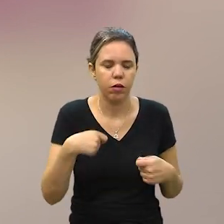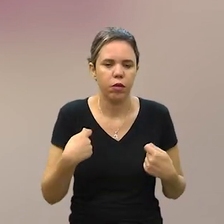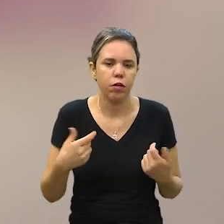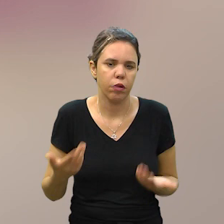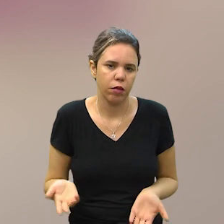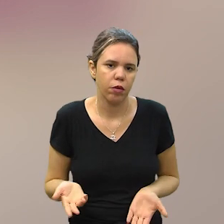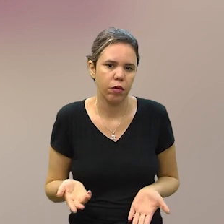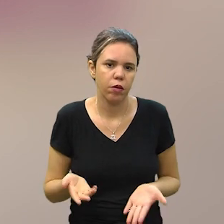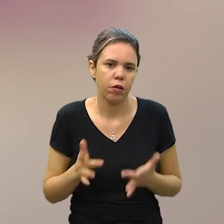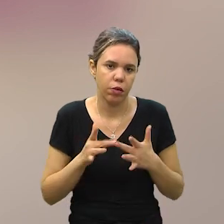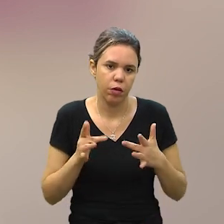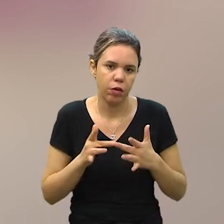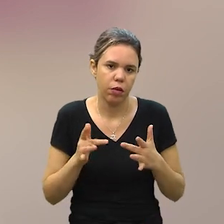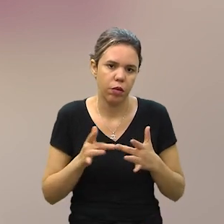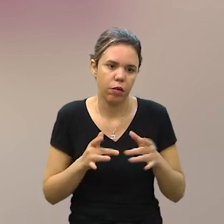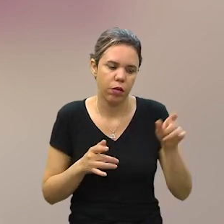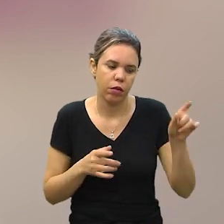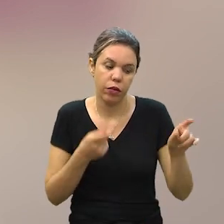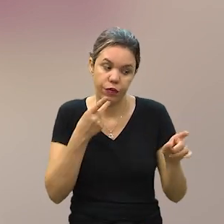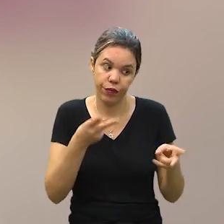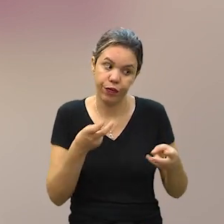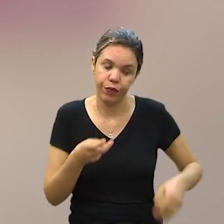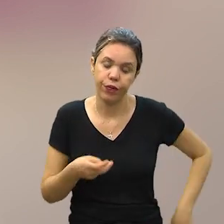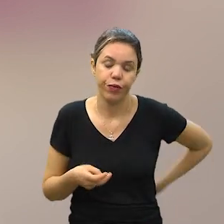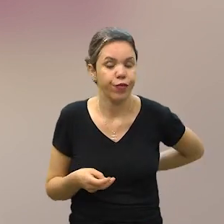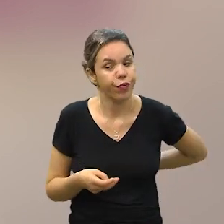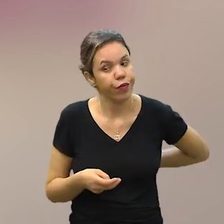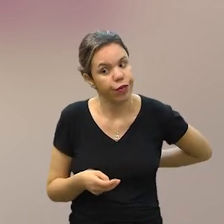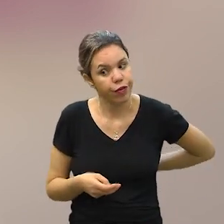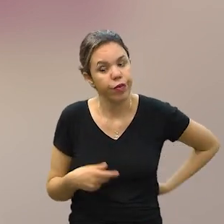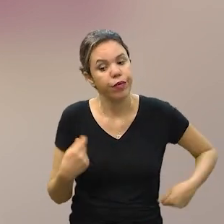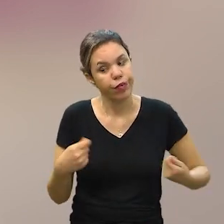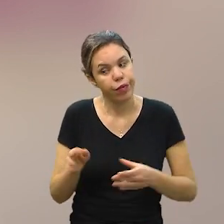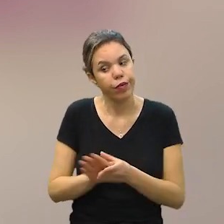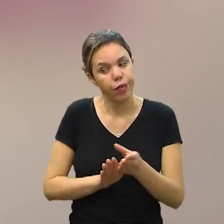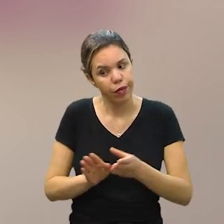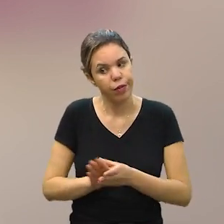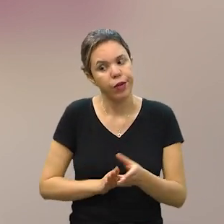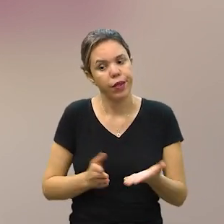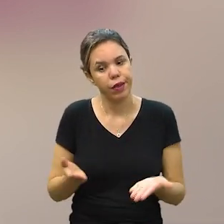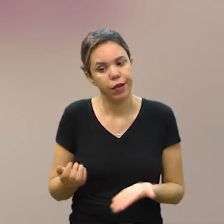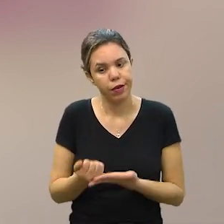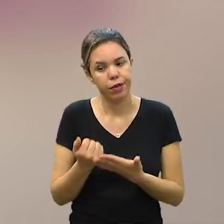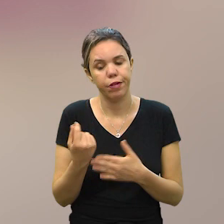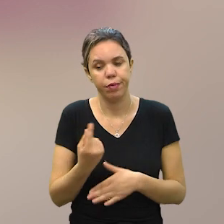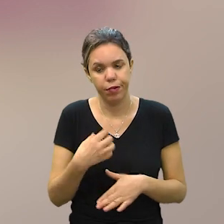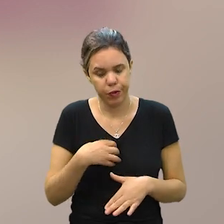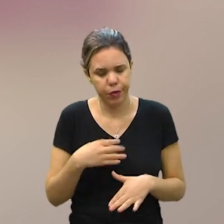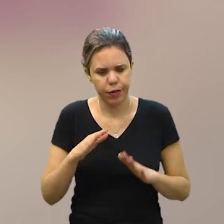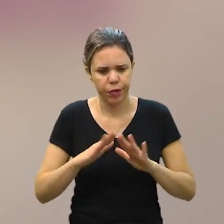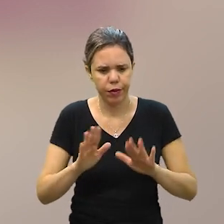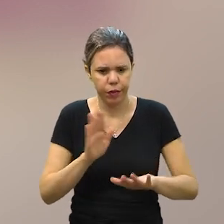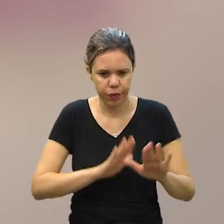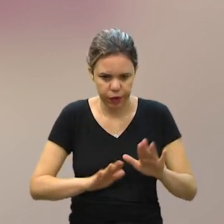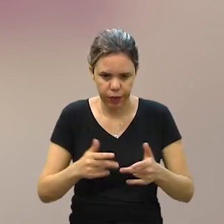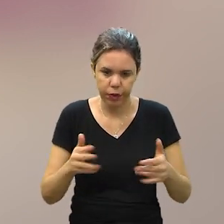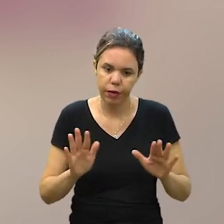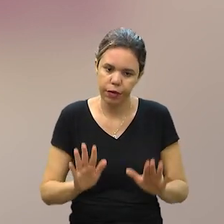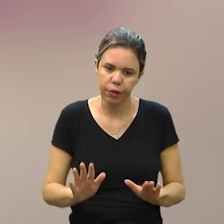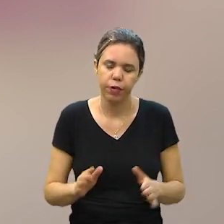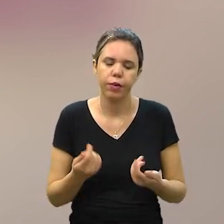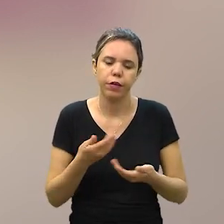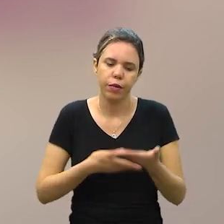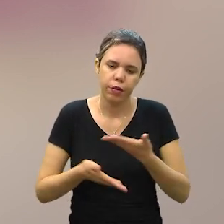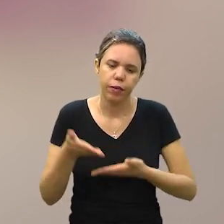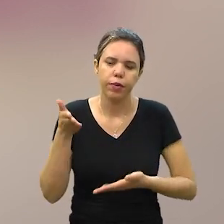precisa disso. Então, é o outro que vai falar, olha, realmente a gente precisa se isolar, ter os